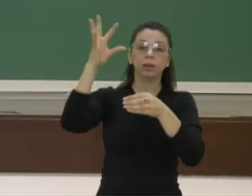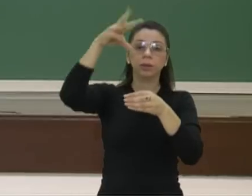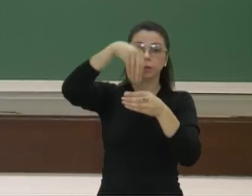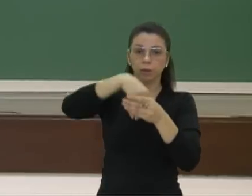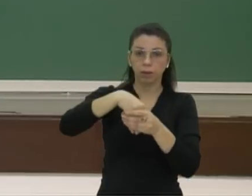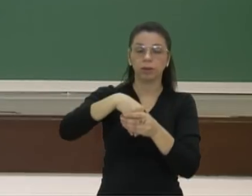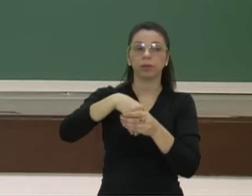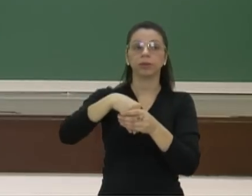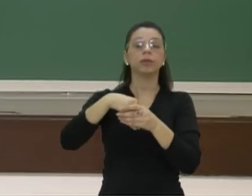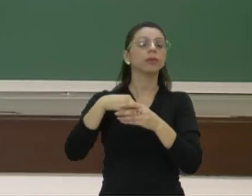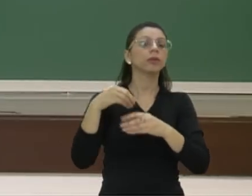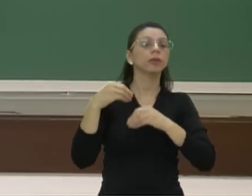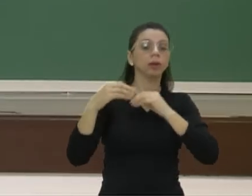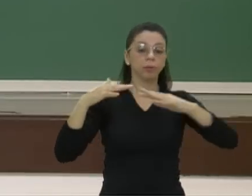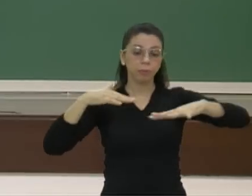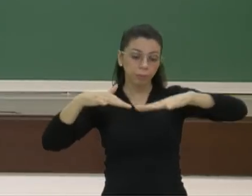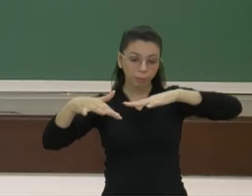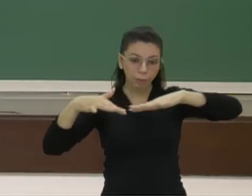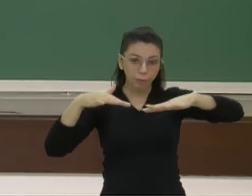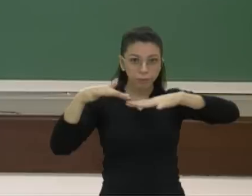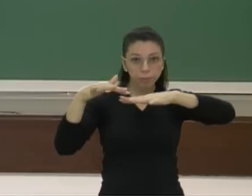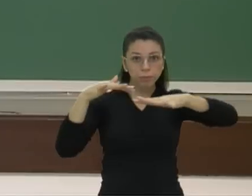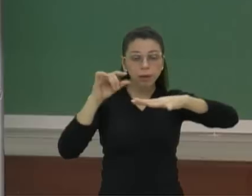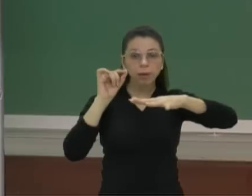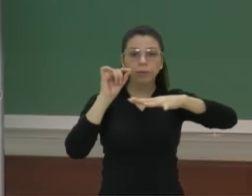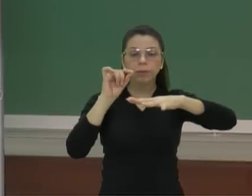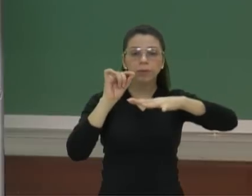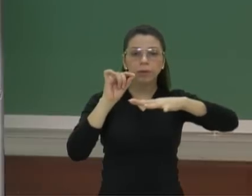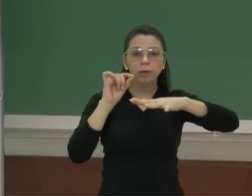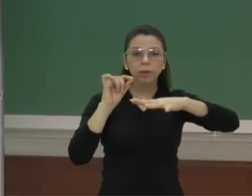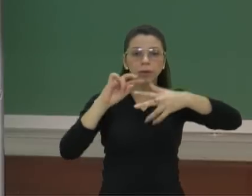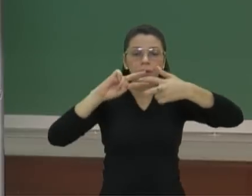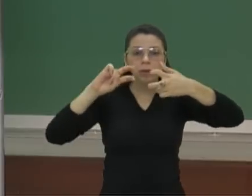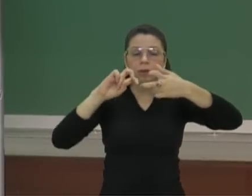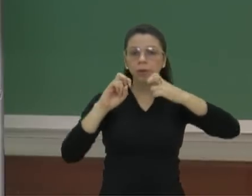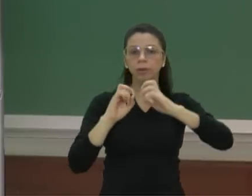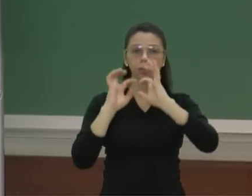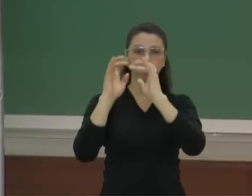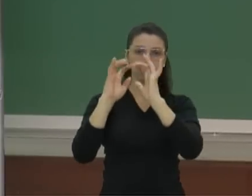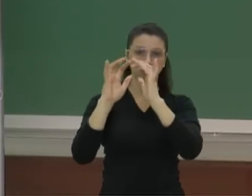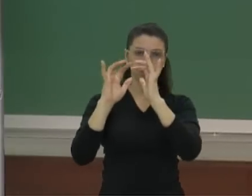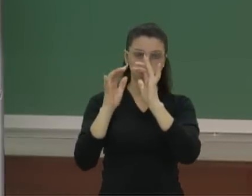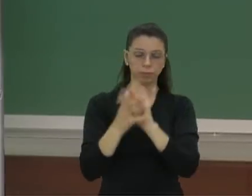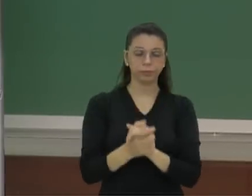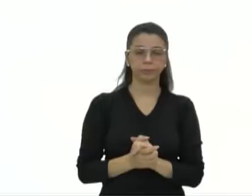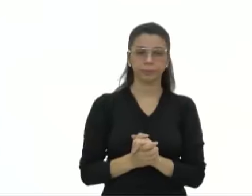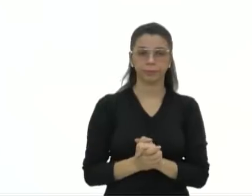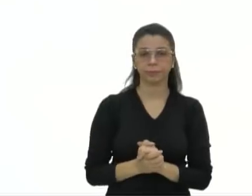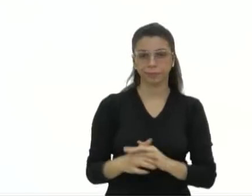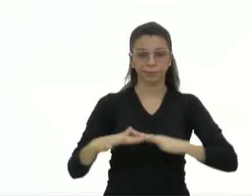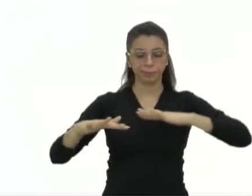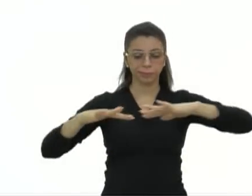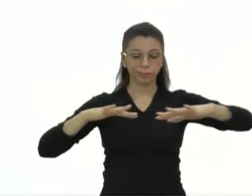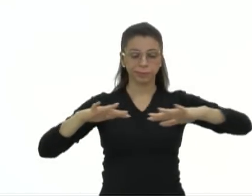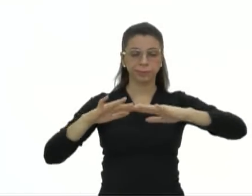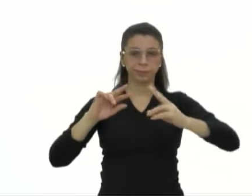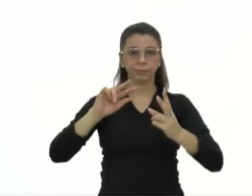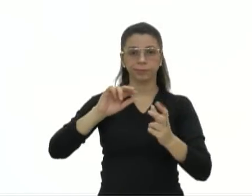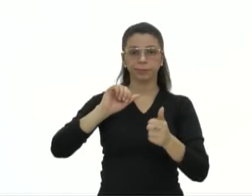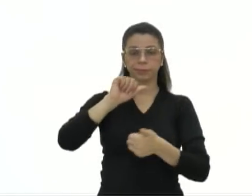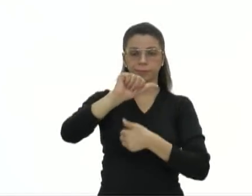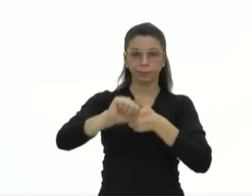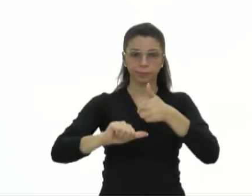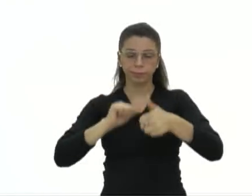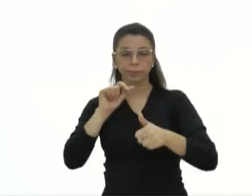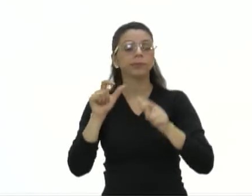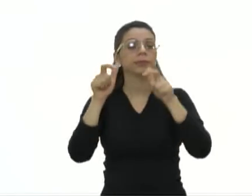onda sonora em impulso nervoso? Então, vamos ver a primeira parte da resposta. Essas vibrações são transformadas em impulsos